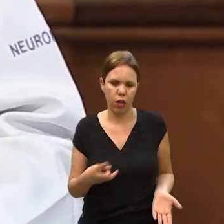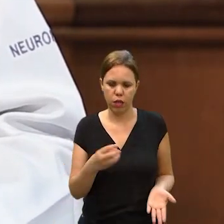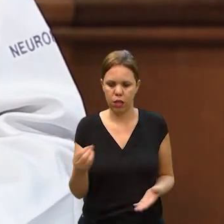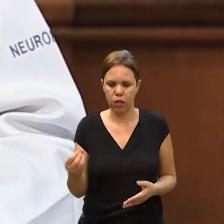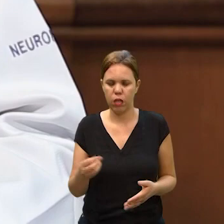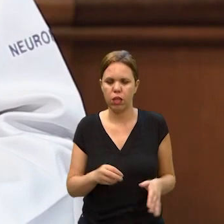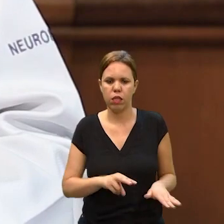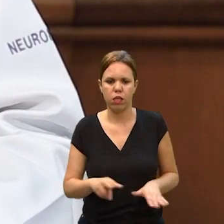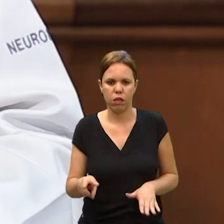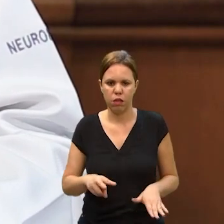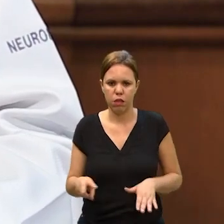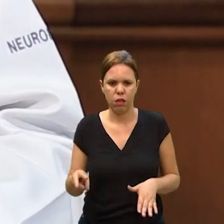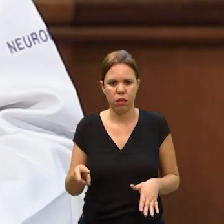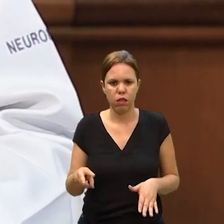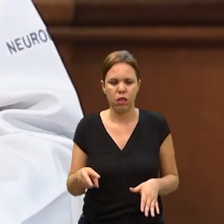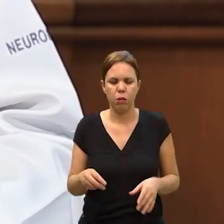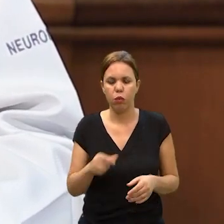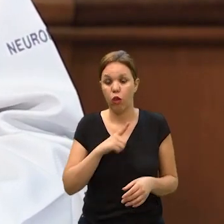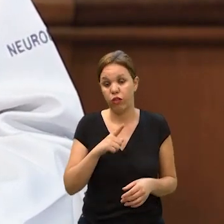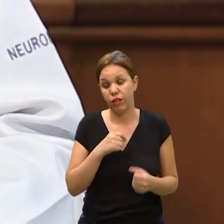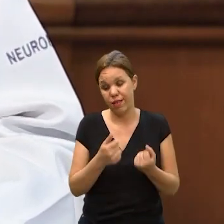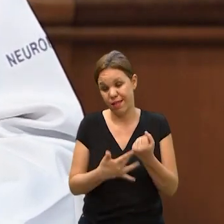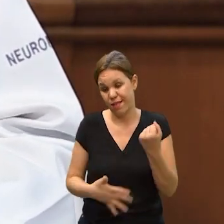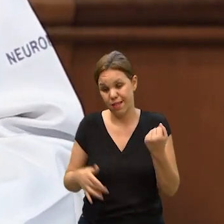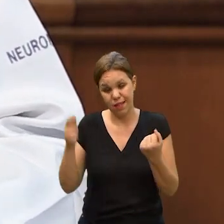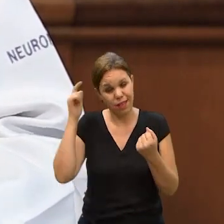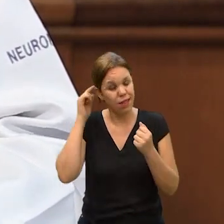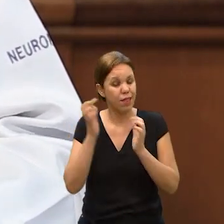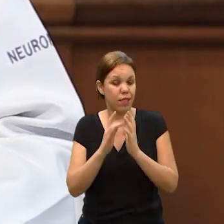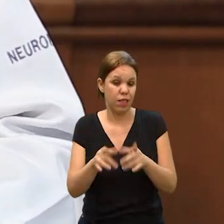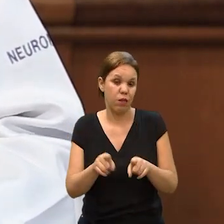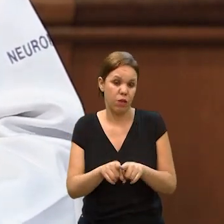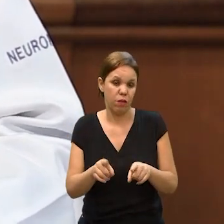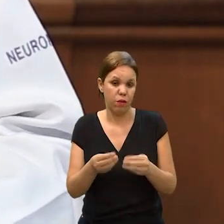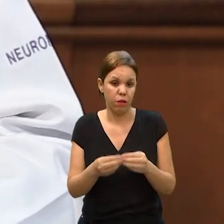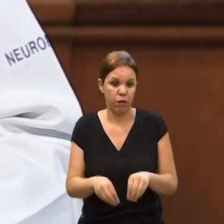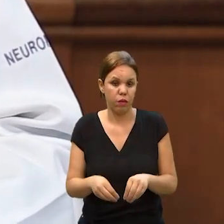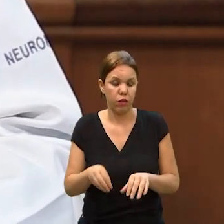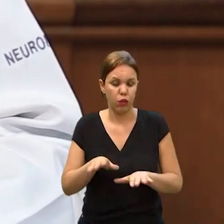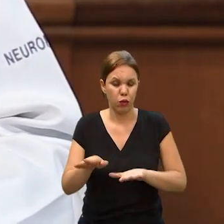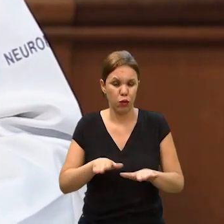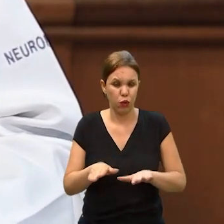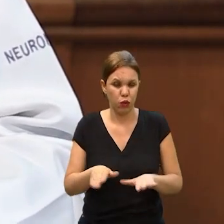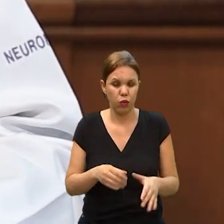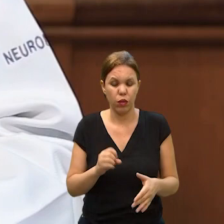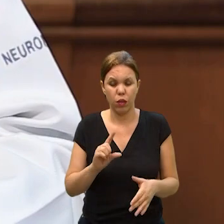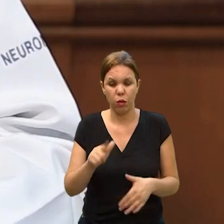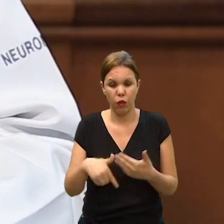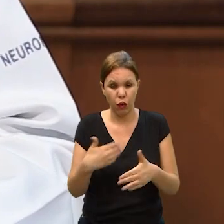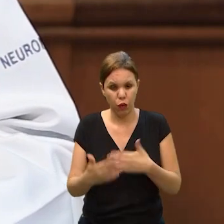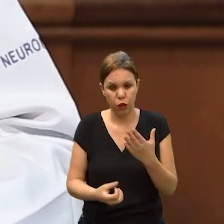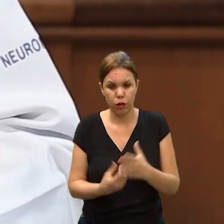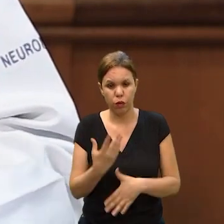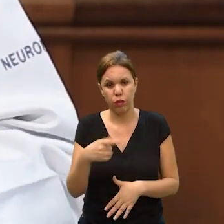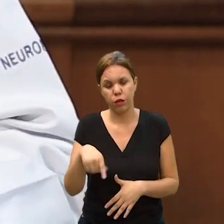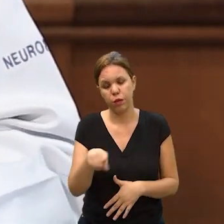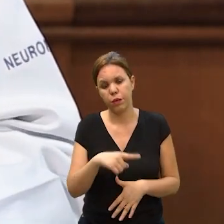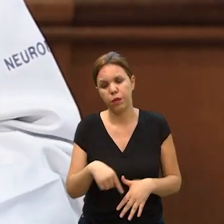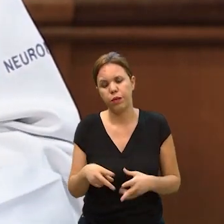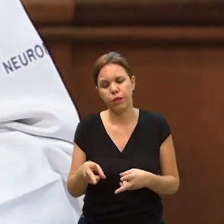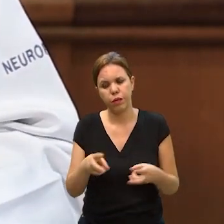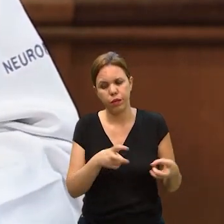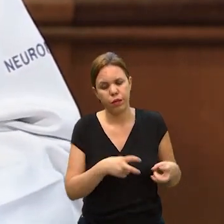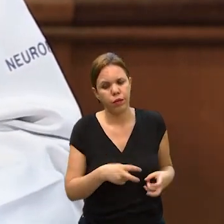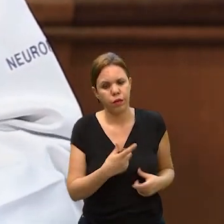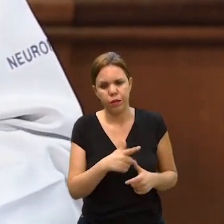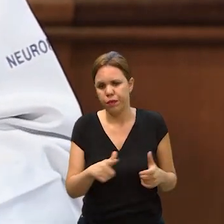ter hemorragia cerebral e daí ficar com sequela motora. E depois foram surgindo situações em que